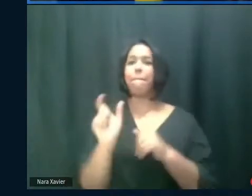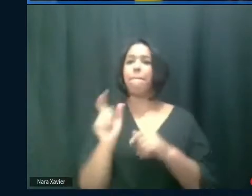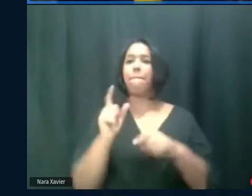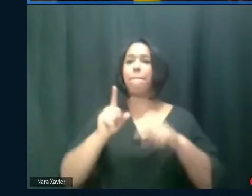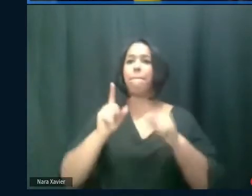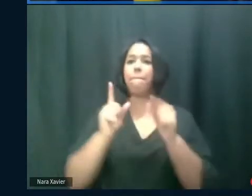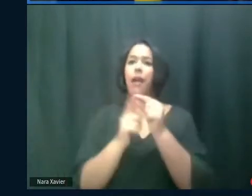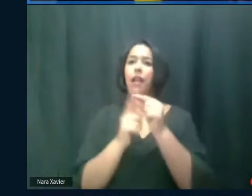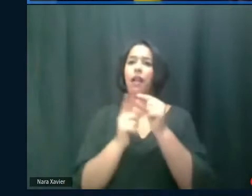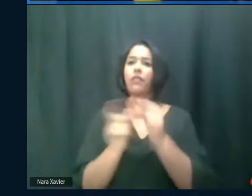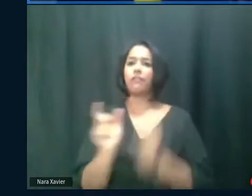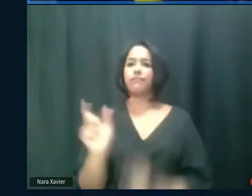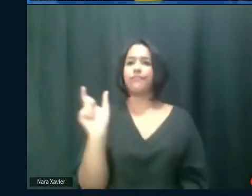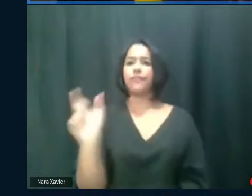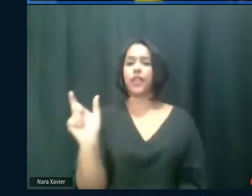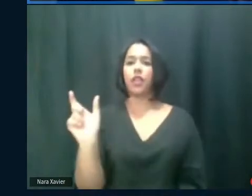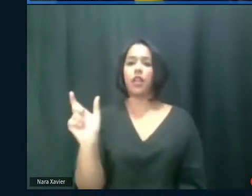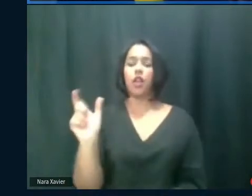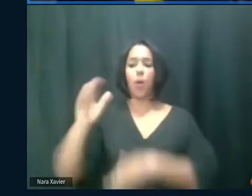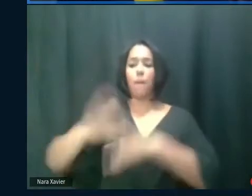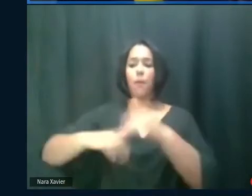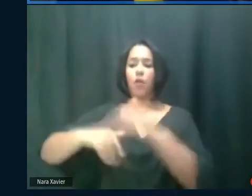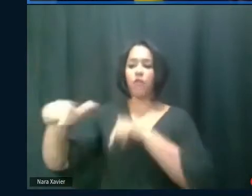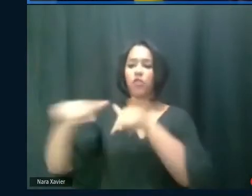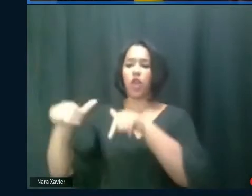professor, profissional médico,